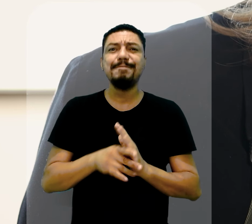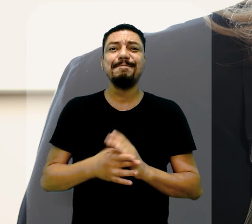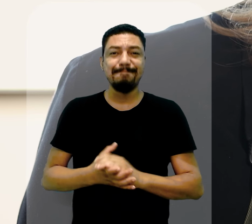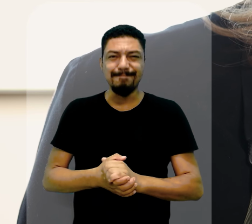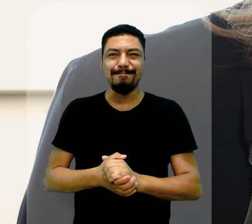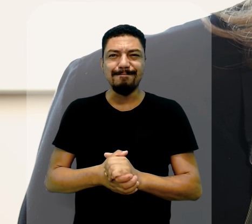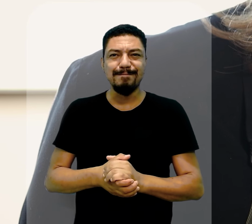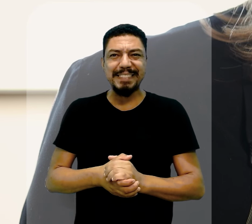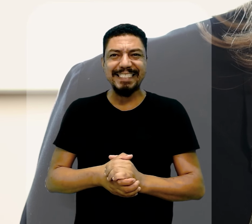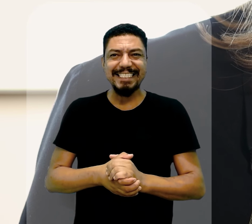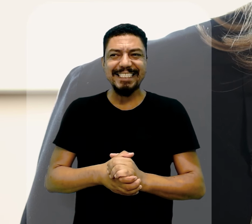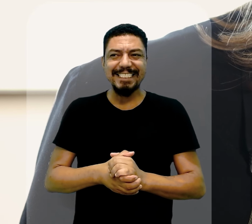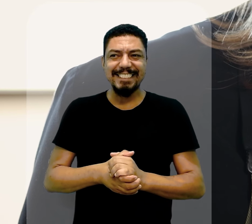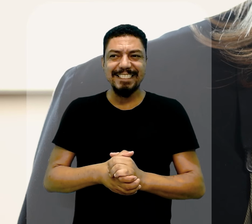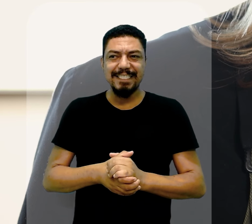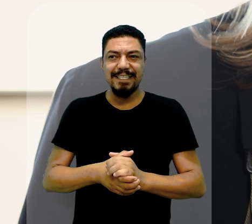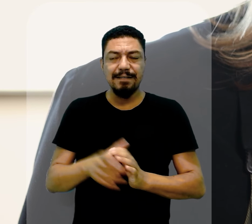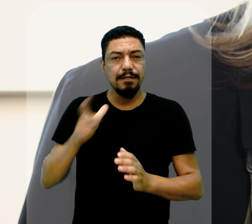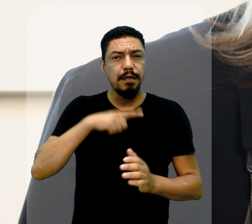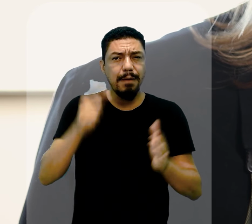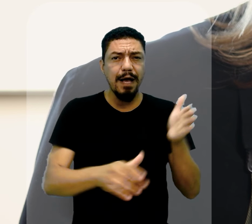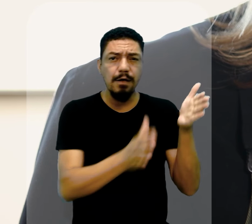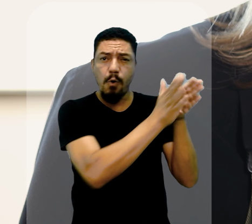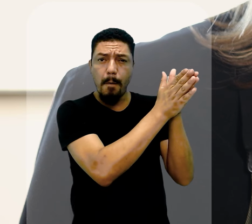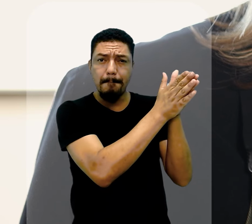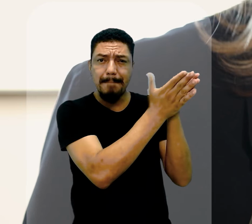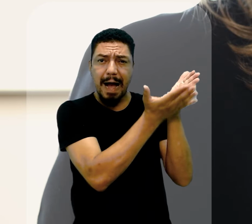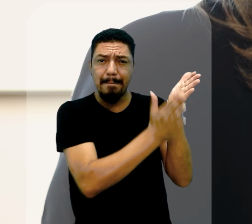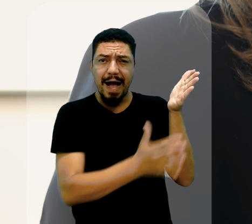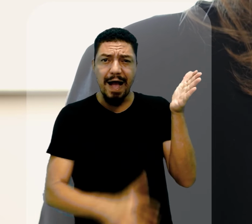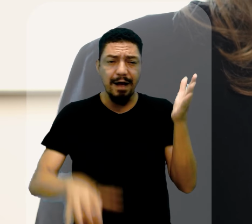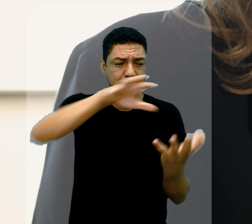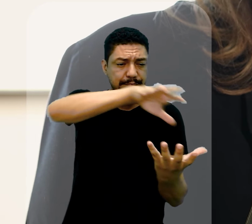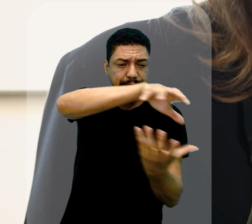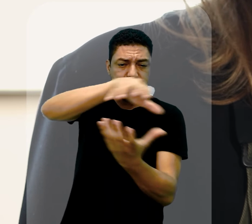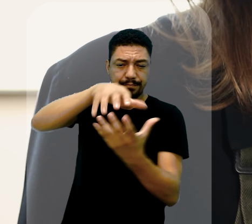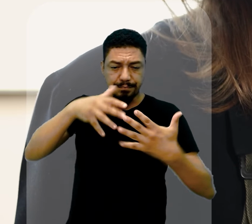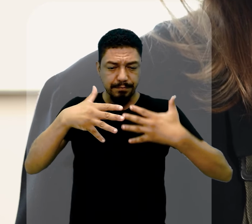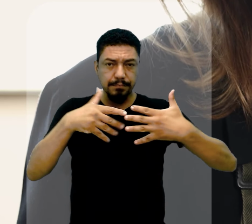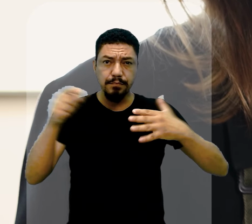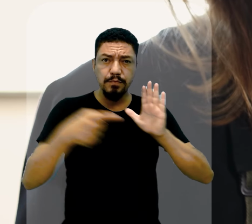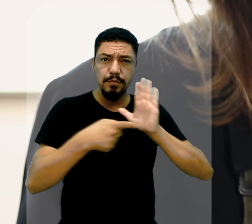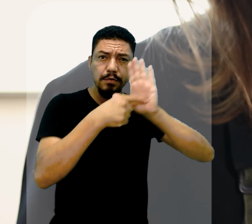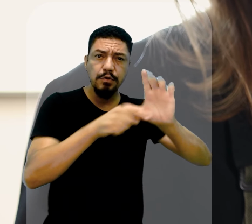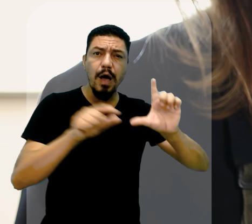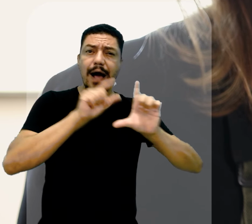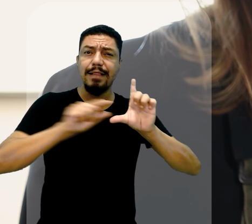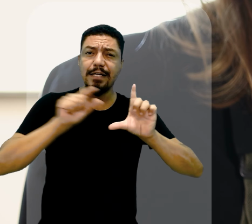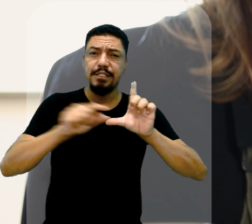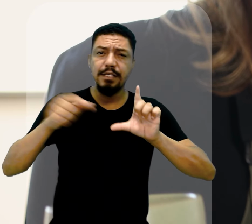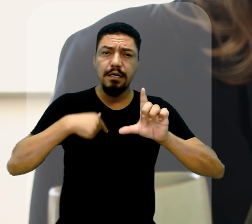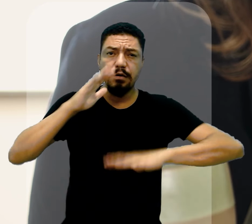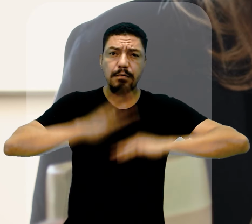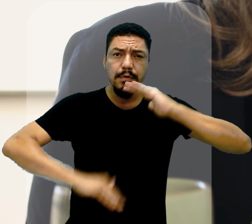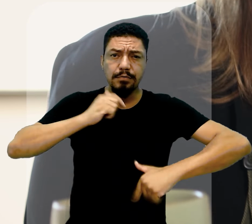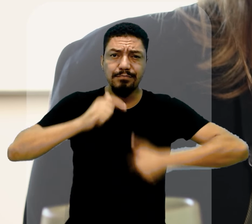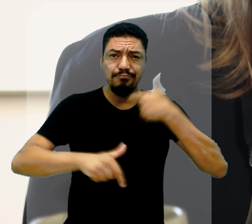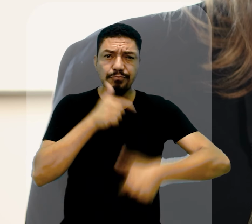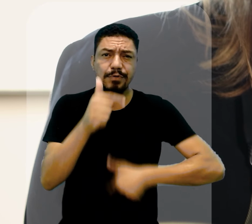E tem o mapa, e aí no mapa basicamente ele deu a legenda para o que eu estava fazendo e a gente